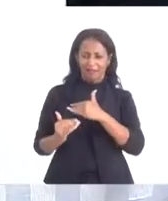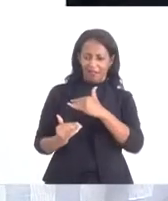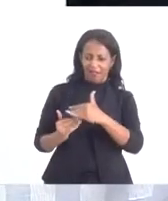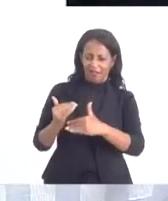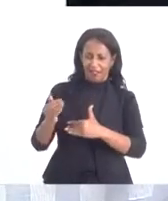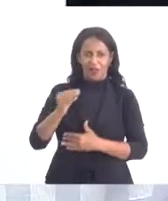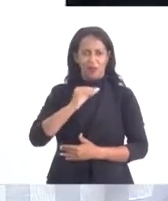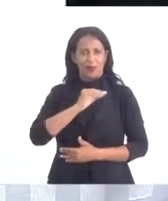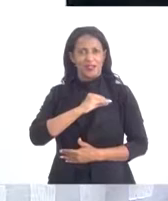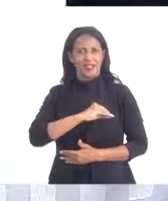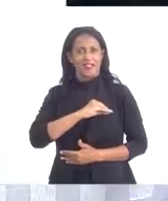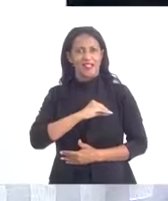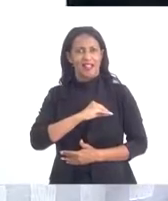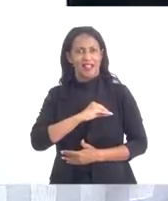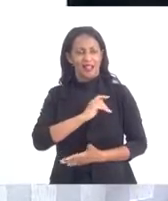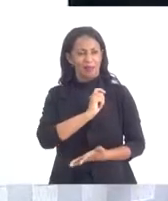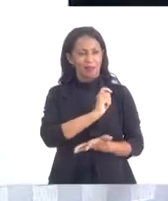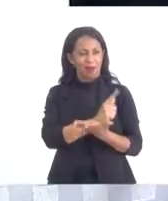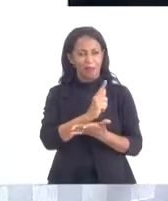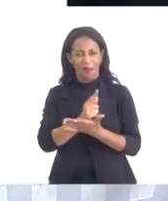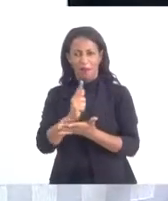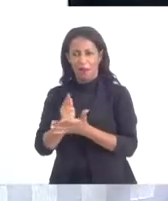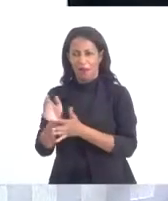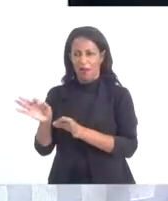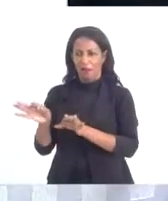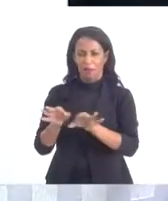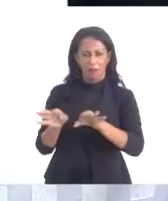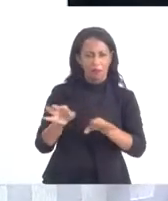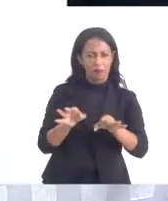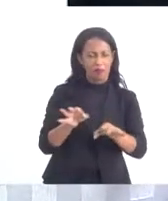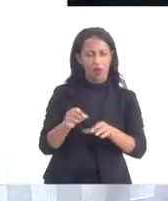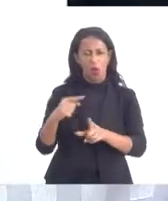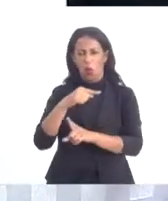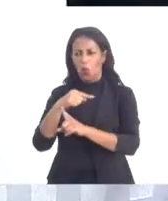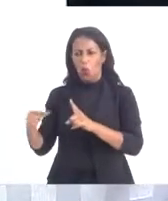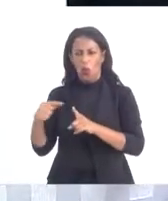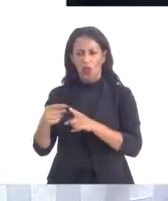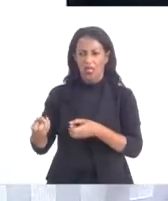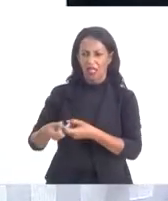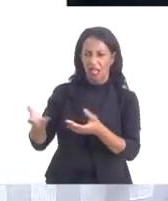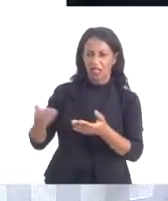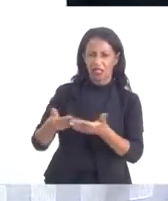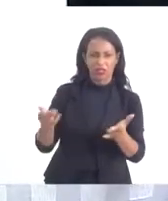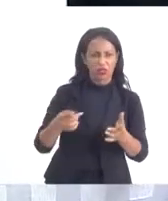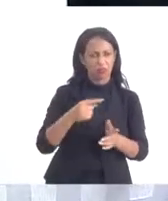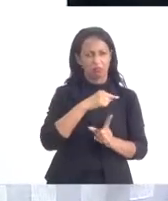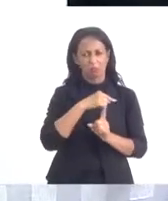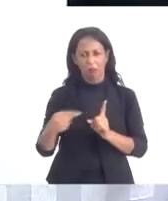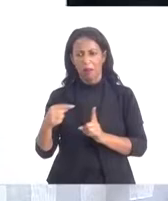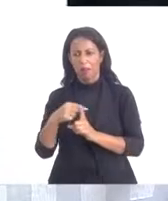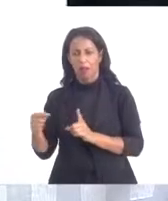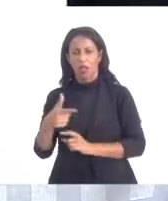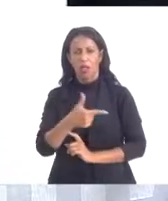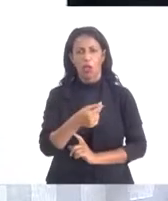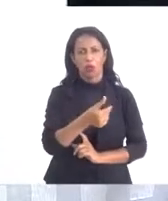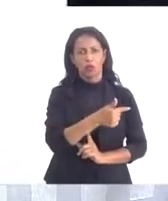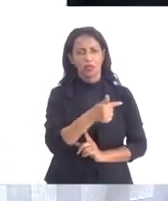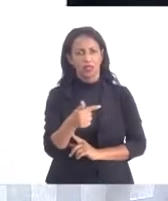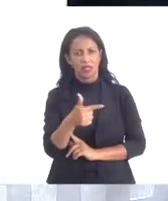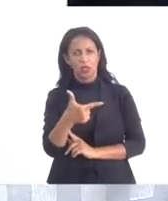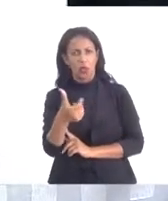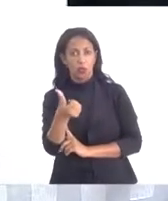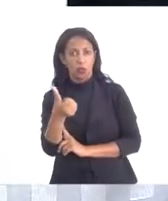o Estado começa a se planejar, cortar custos. Vivemos, nesses anos 17 e 18, uma